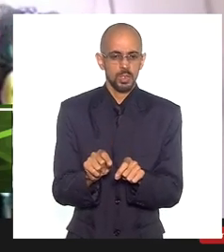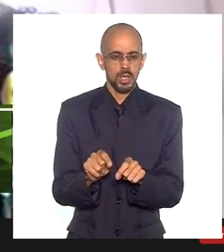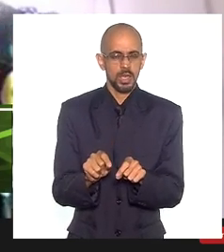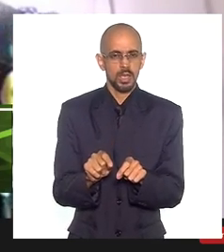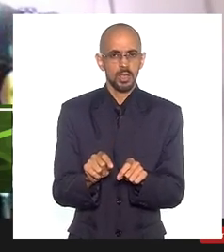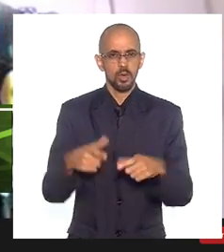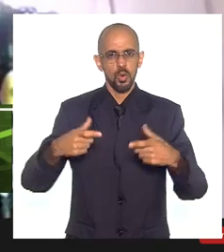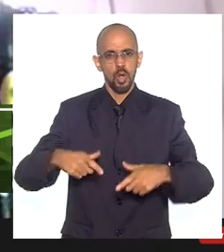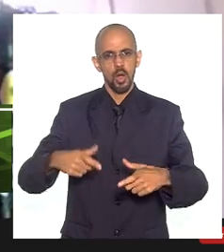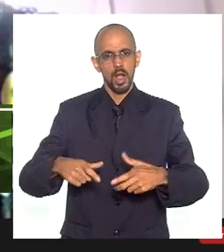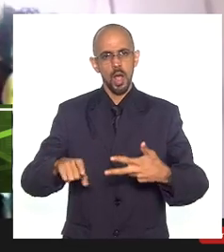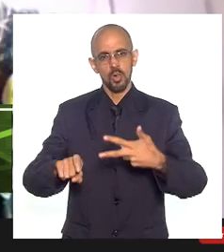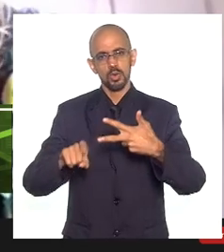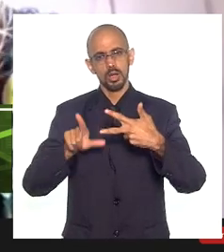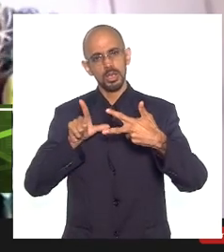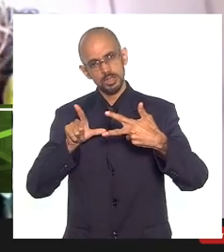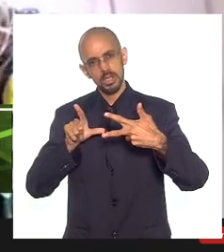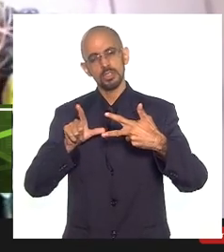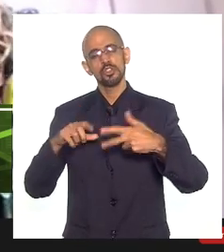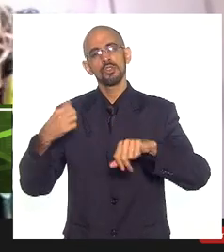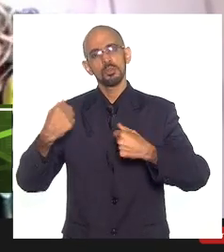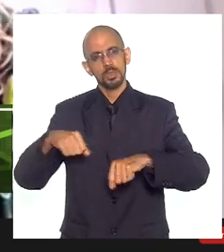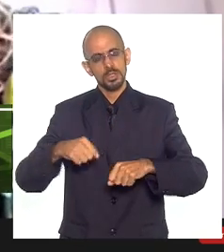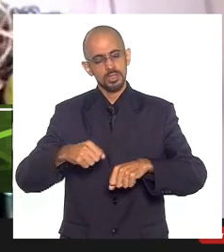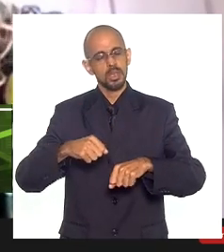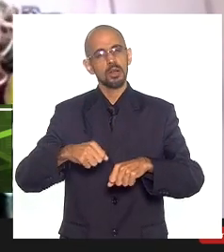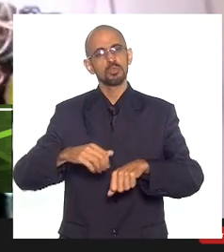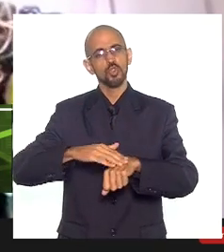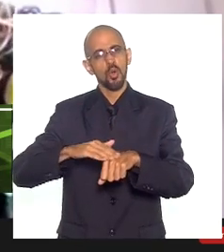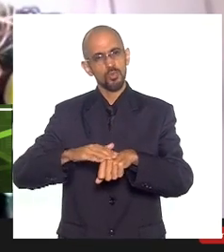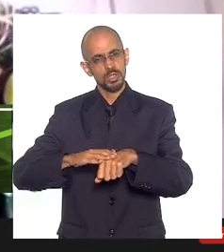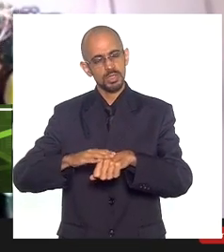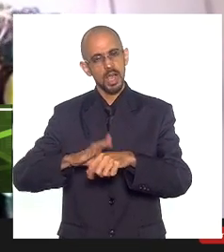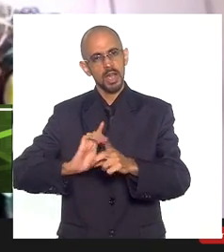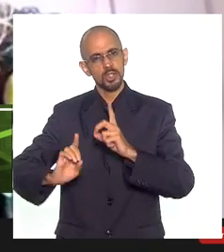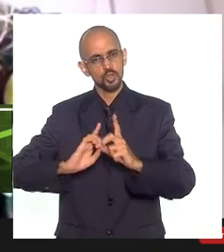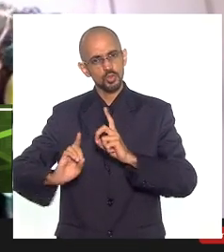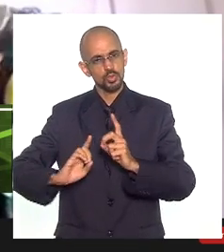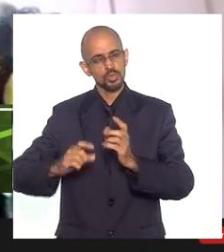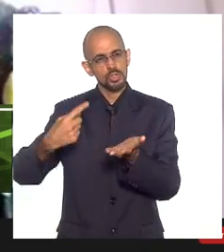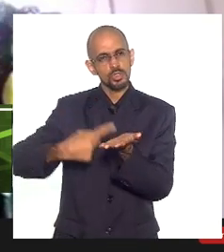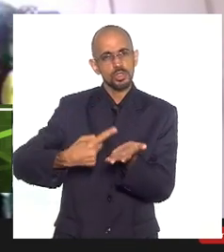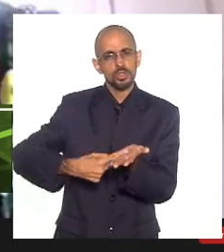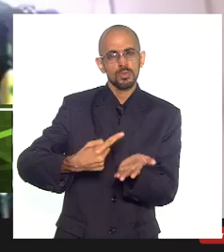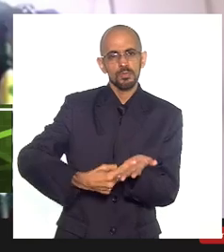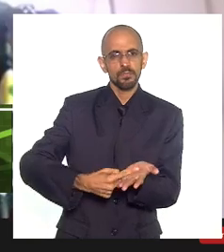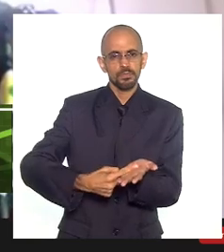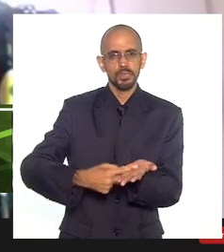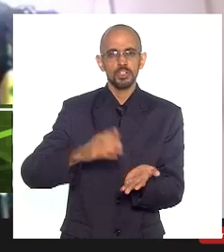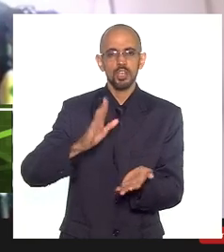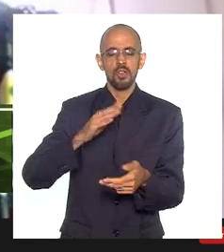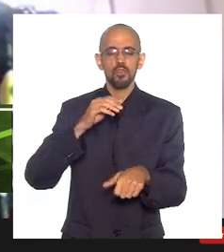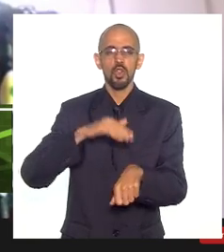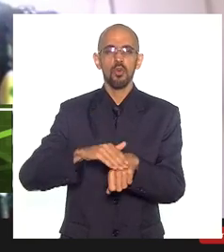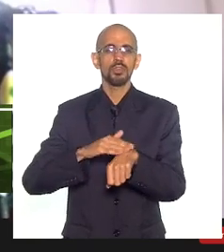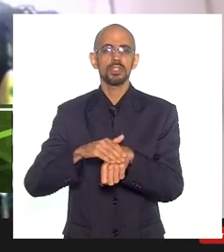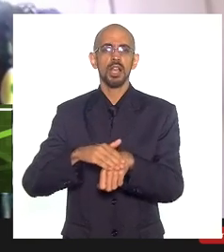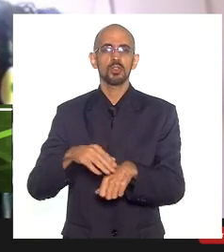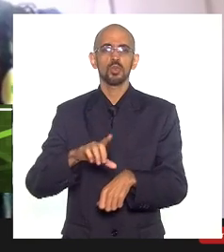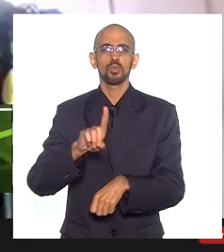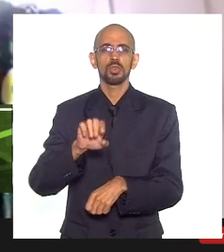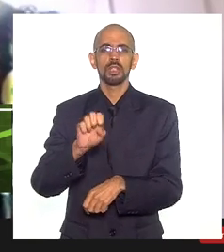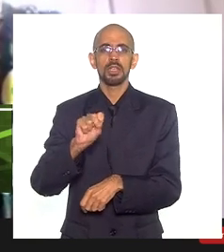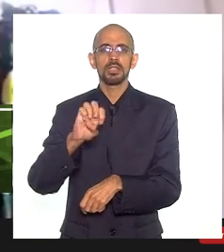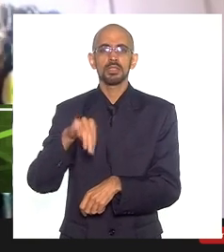do Legislativo. É preciso que a gente retome a negociação da qual já foi submetido pelo desembargador aqui no Estado do Rio de Janeiro,